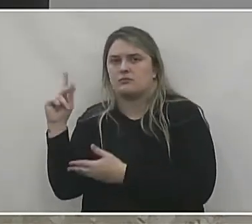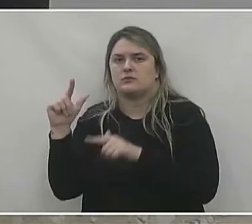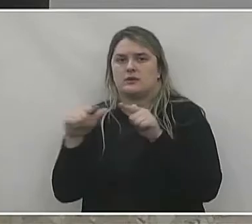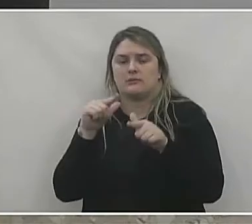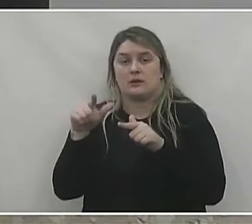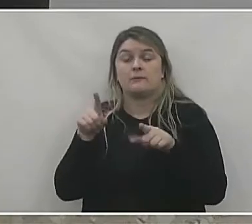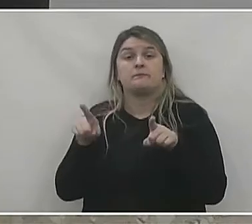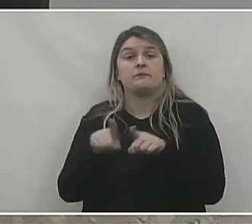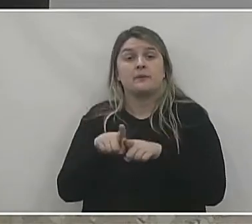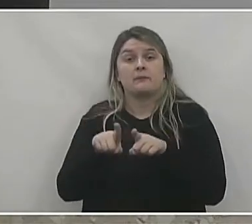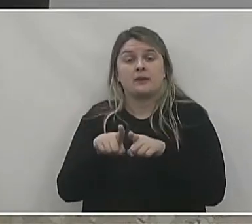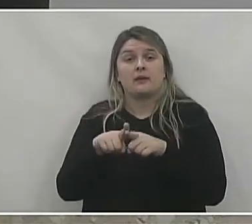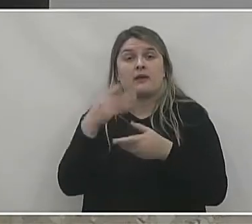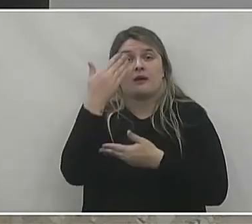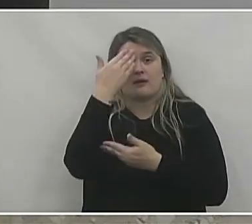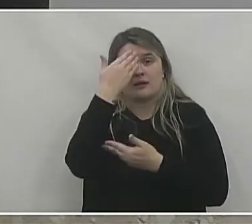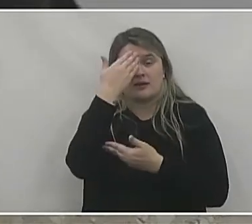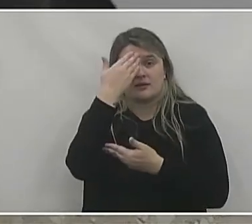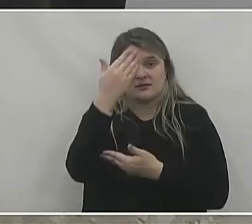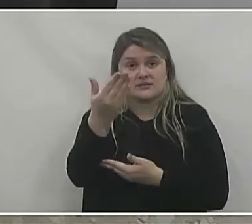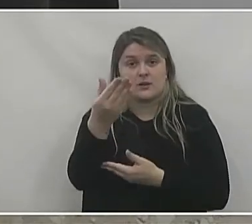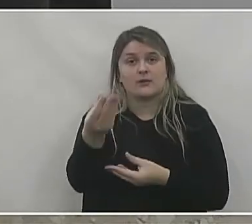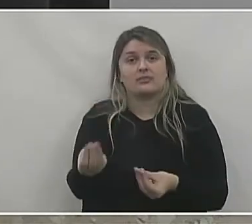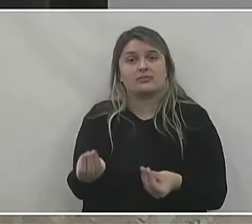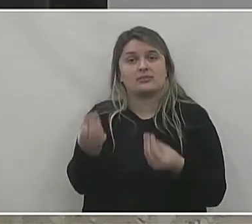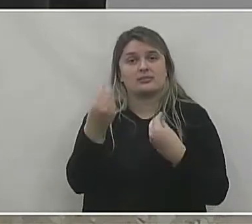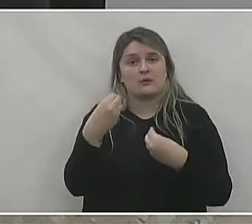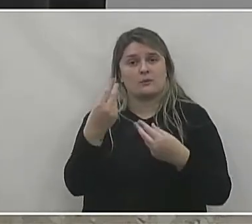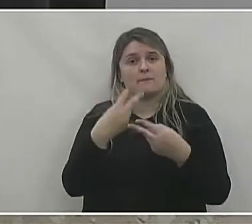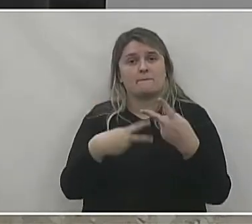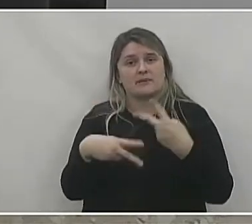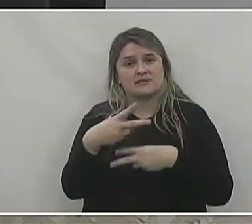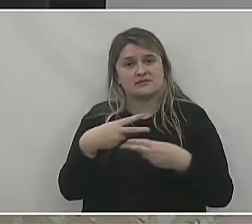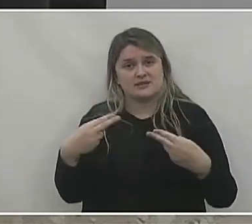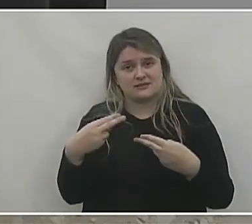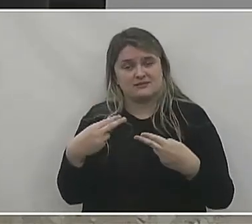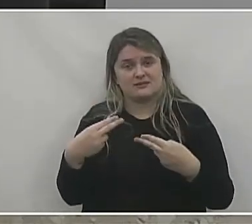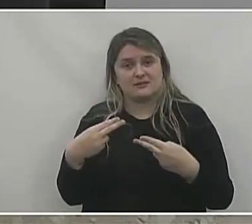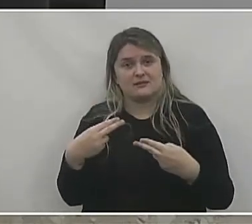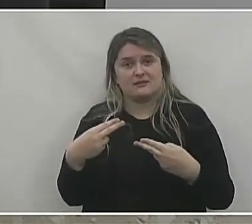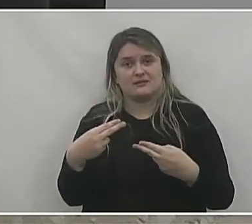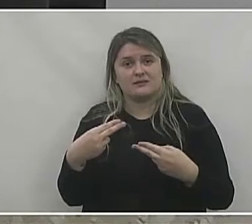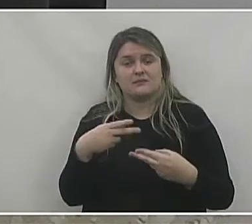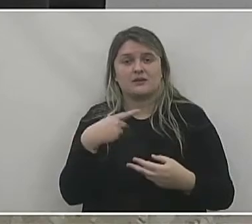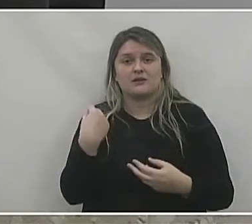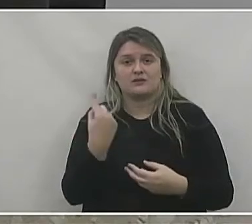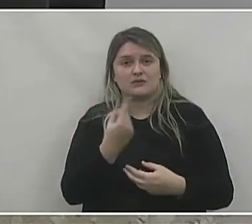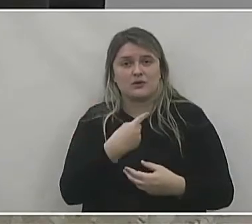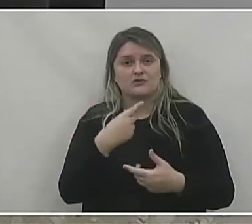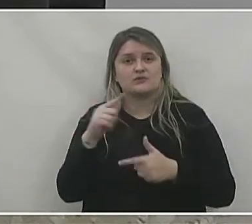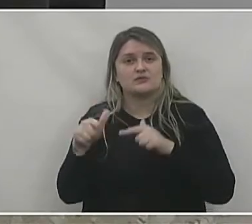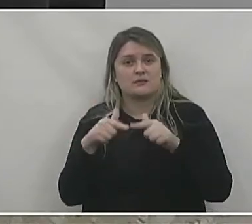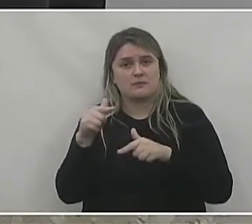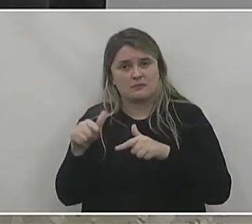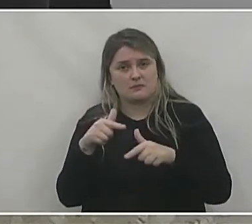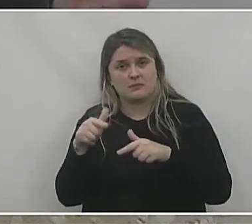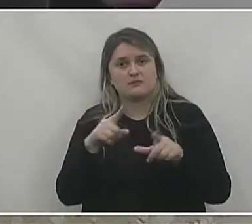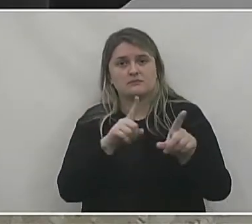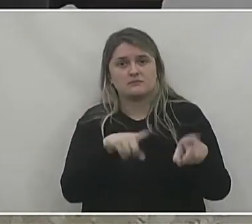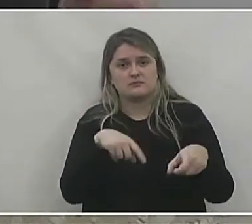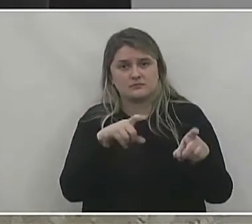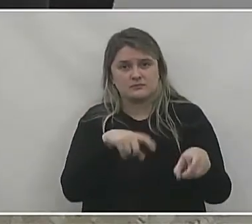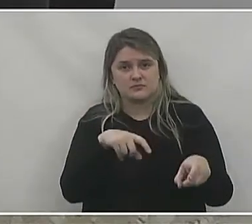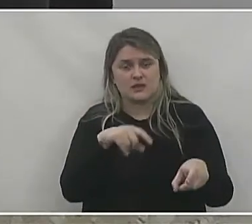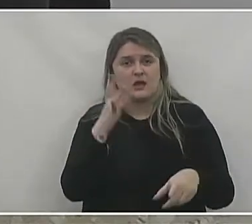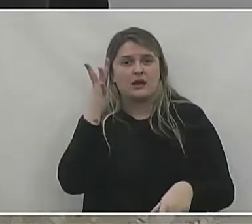e também agradecer o presente que o senhor deixou aí para os nossos trabalhadores